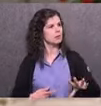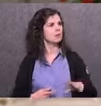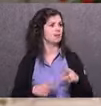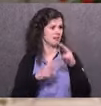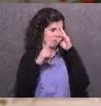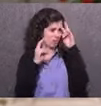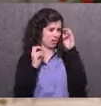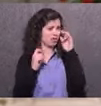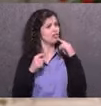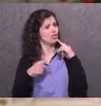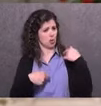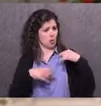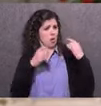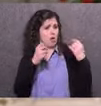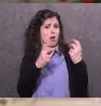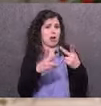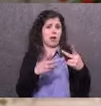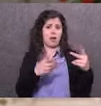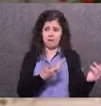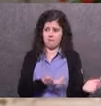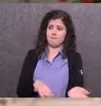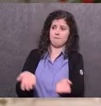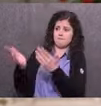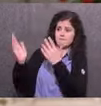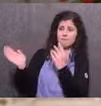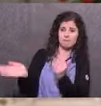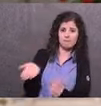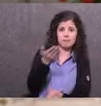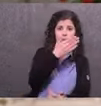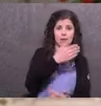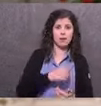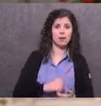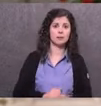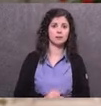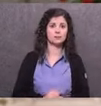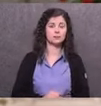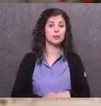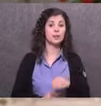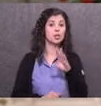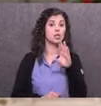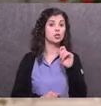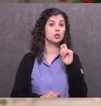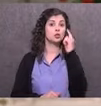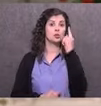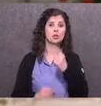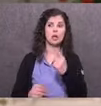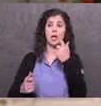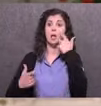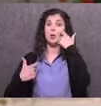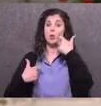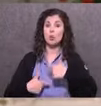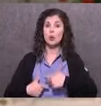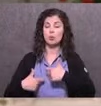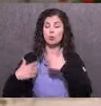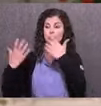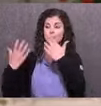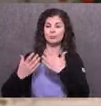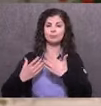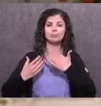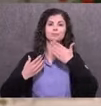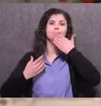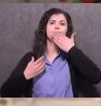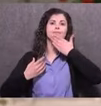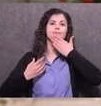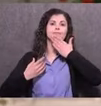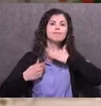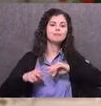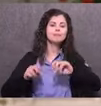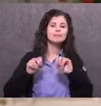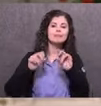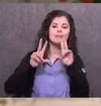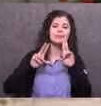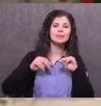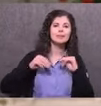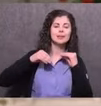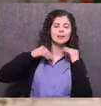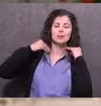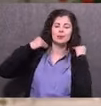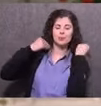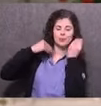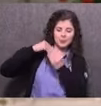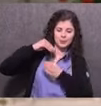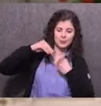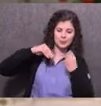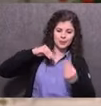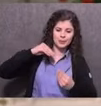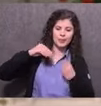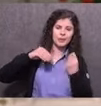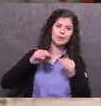o entregassem. José tomou o corpo, envolveu-o num lençol limpo e depositou-o no seu